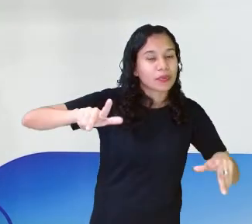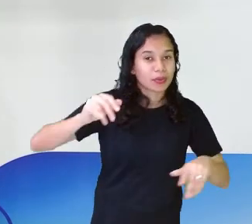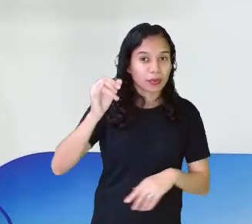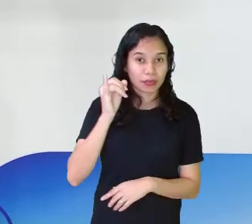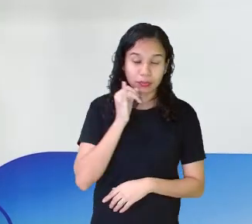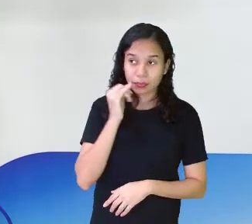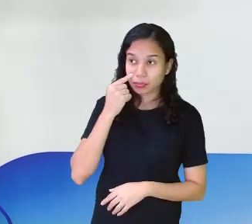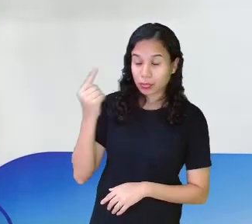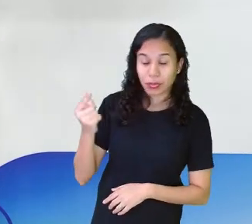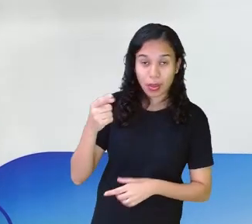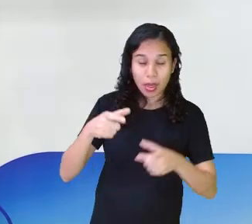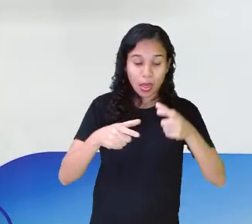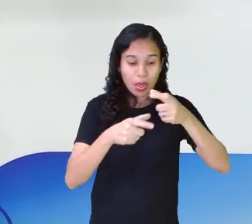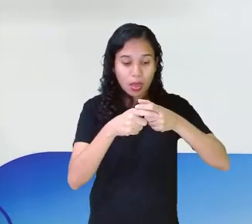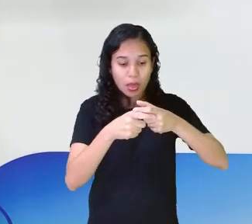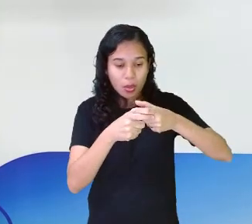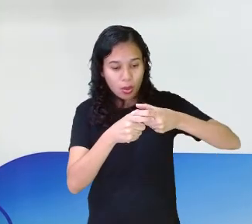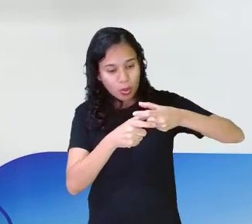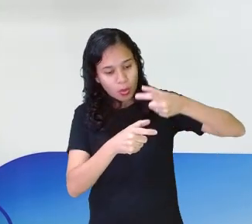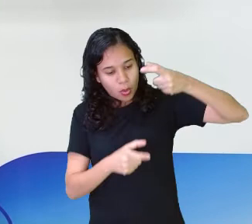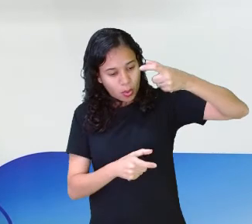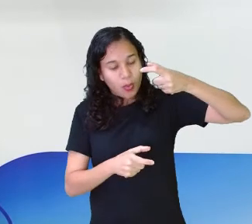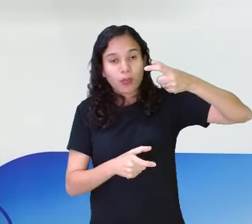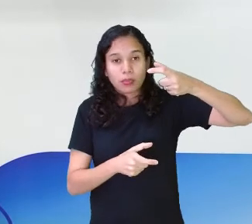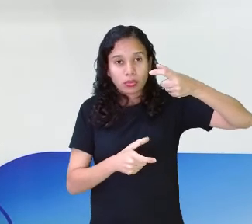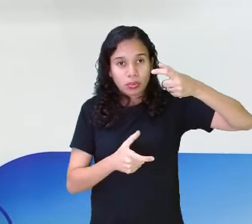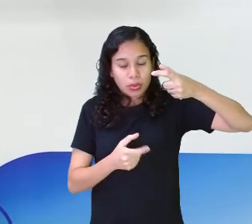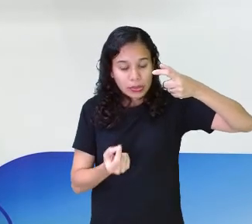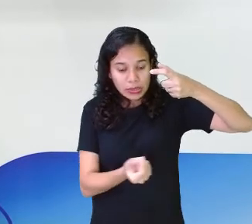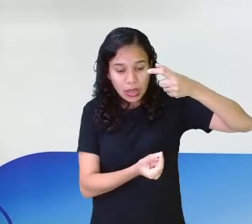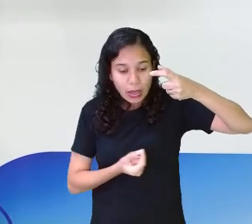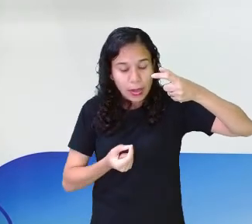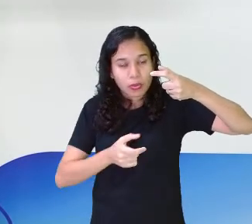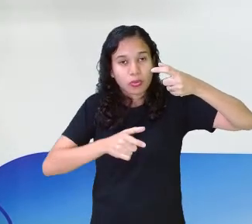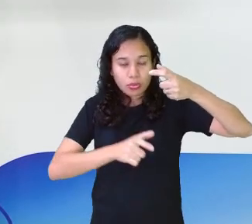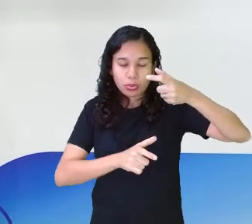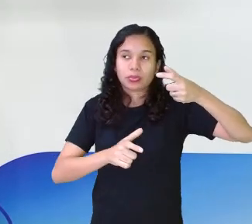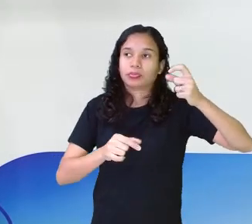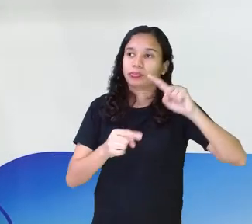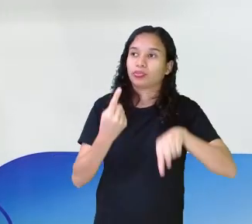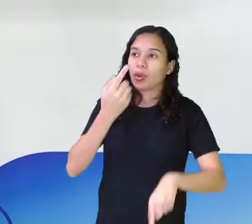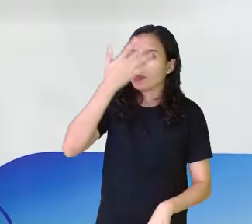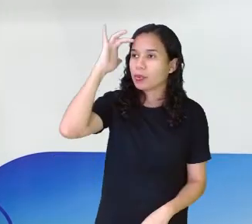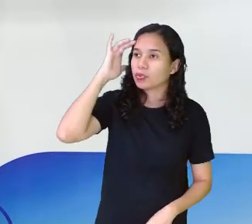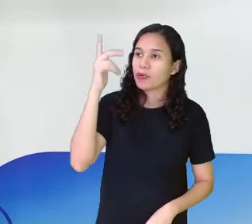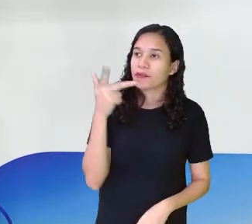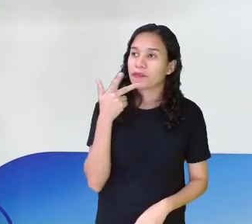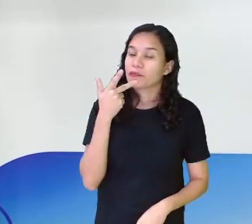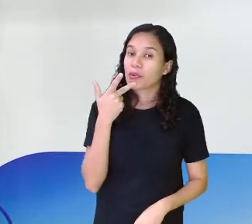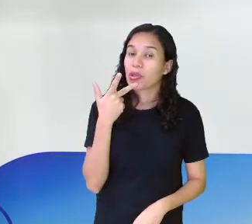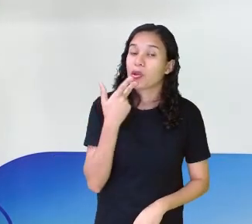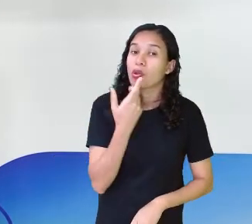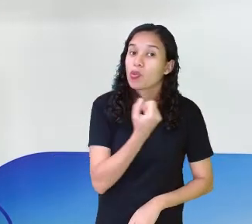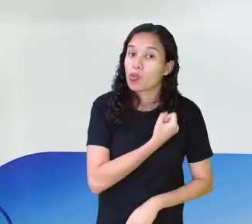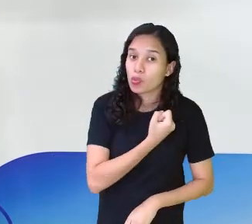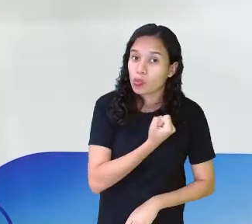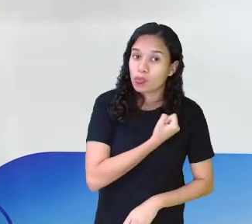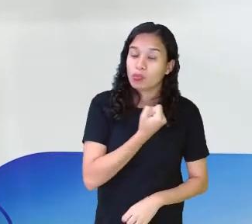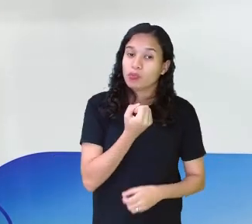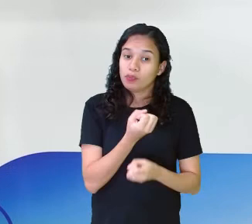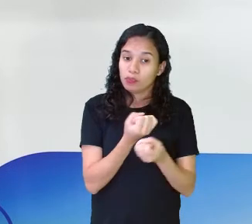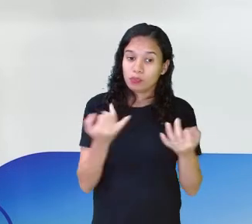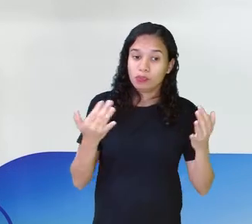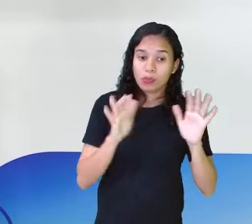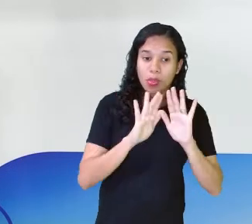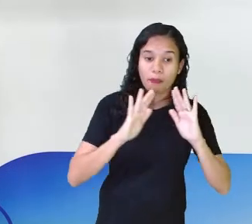caso é o arredondado. Em sólidos arredondados, não faz sentido falarmos de números de